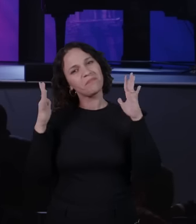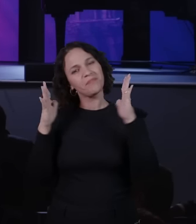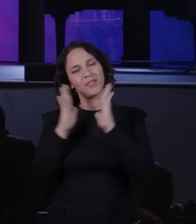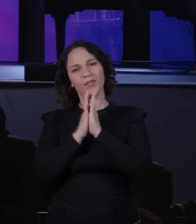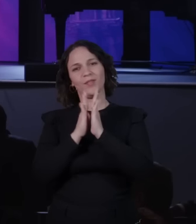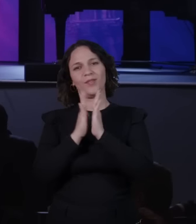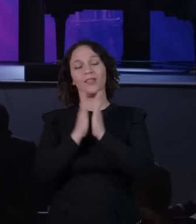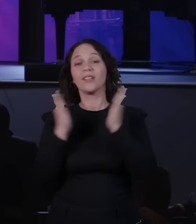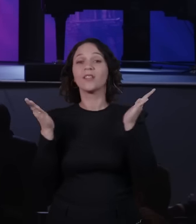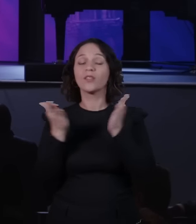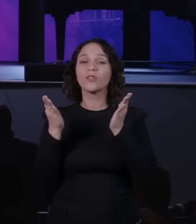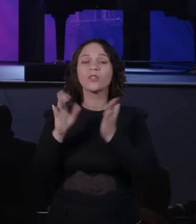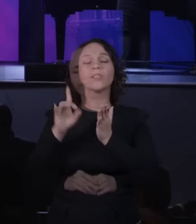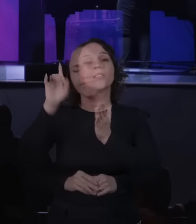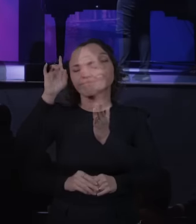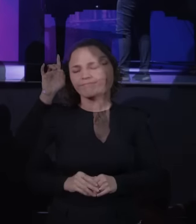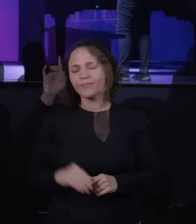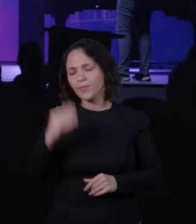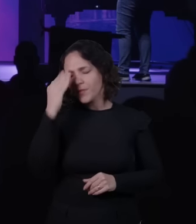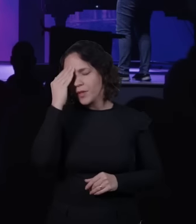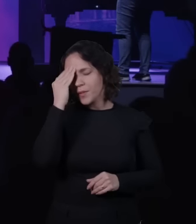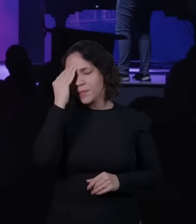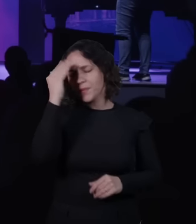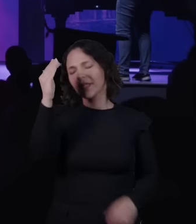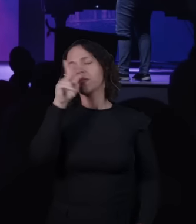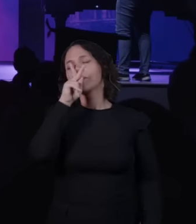oração. Hoje Deus vai fazer algo novo na vida de vocês.